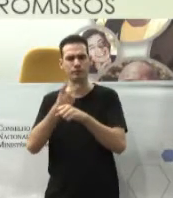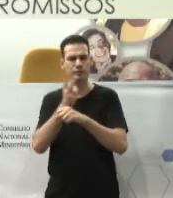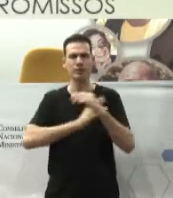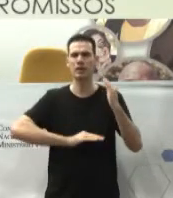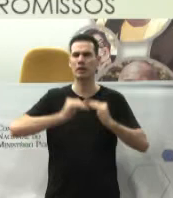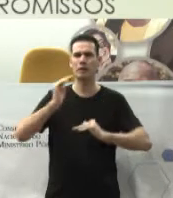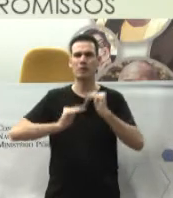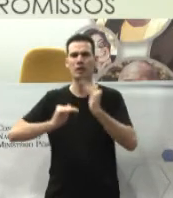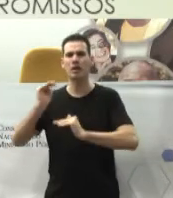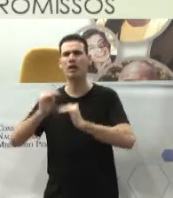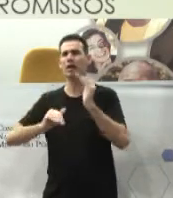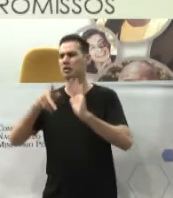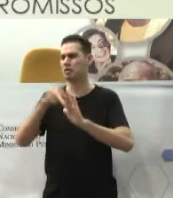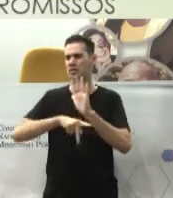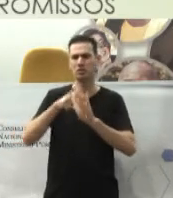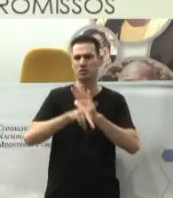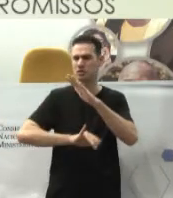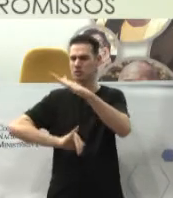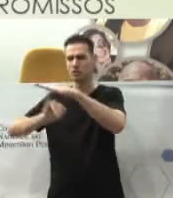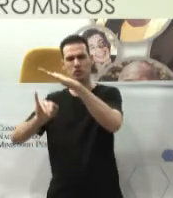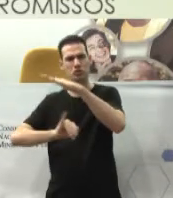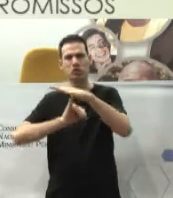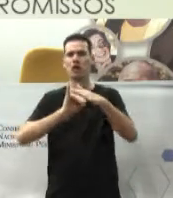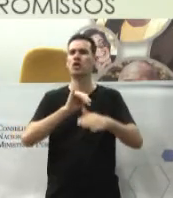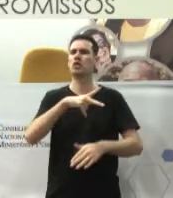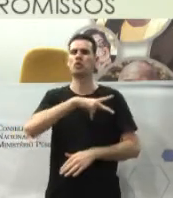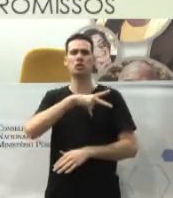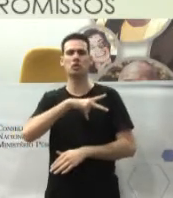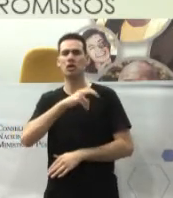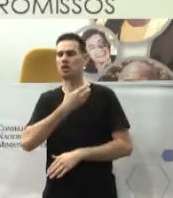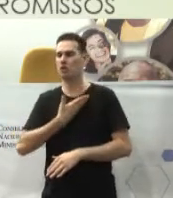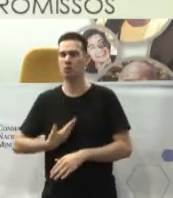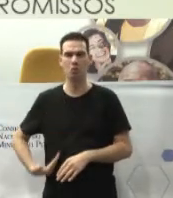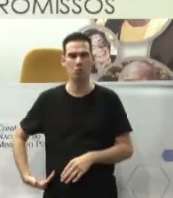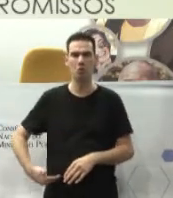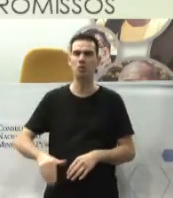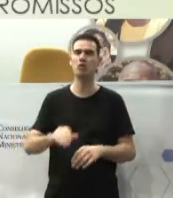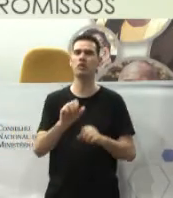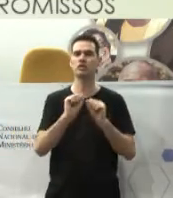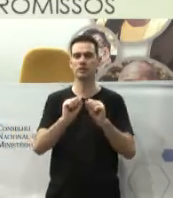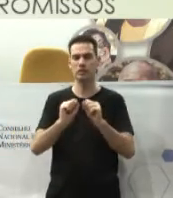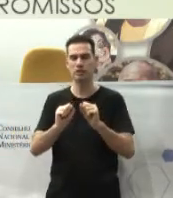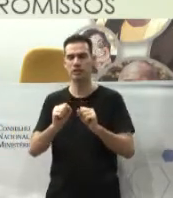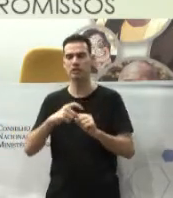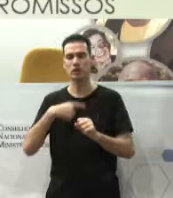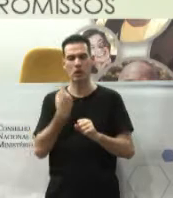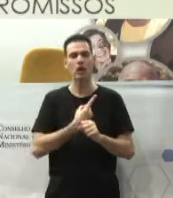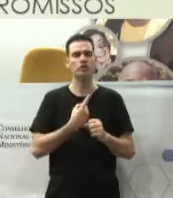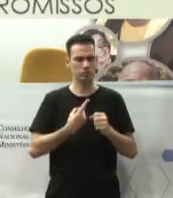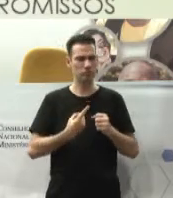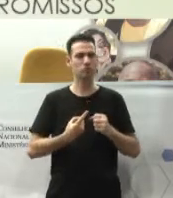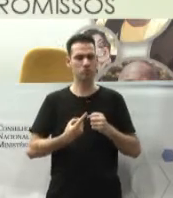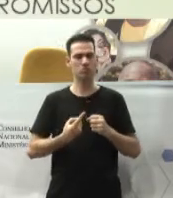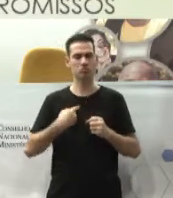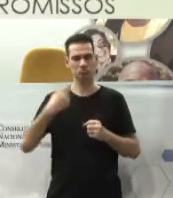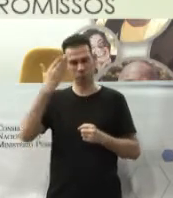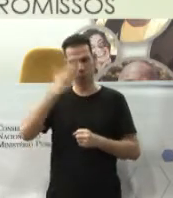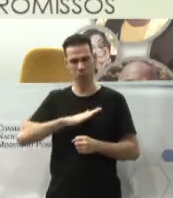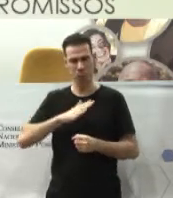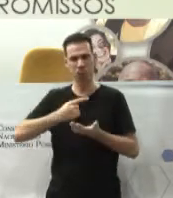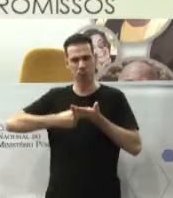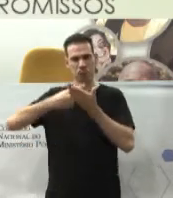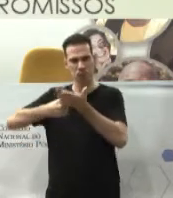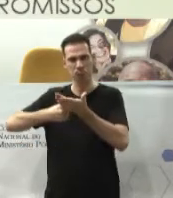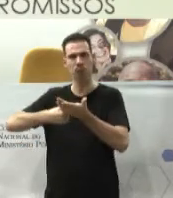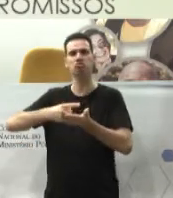e instituições públicas ou privadas deficitárias em face dos compromissos constitucionais para que elas se